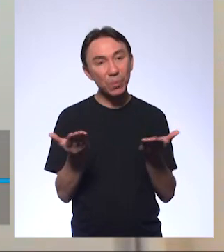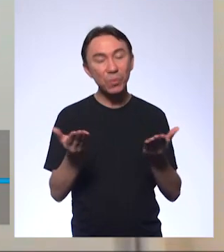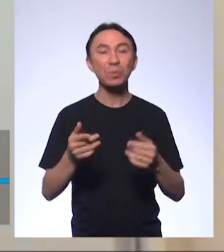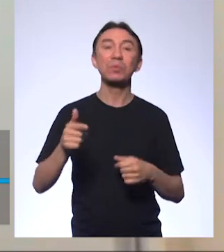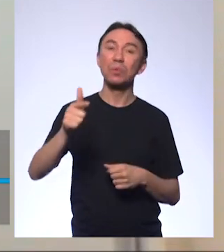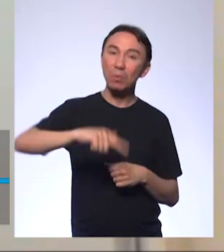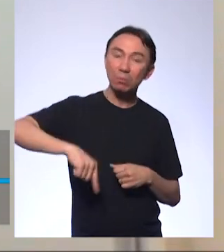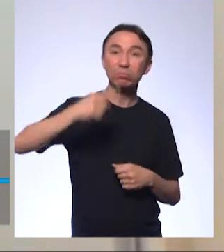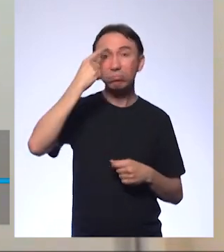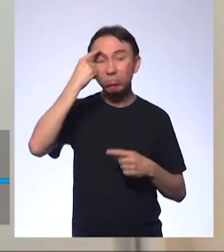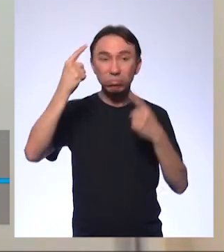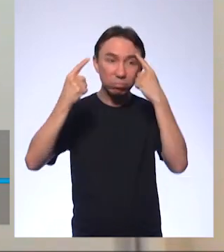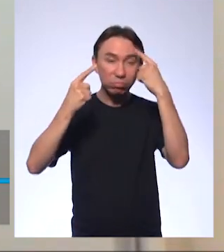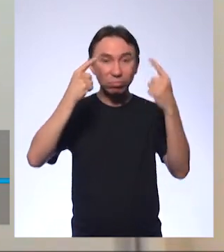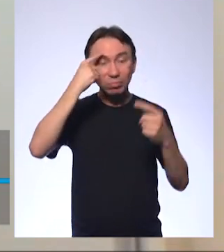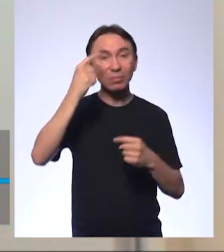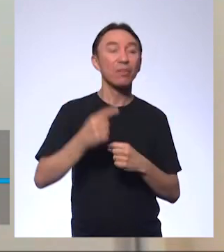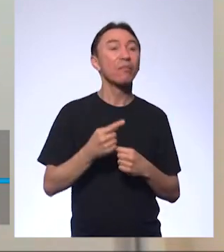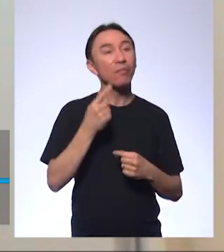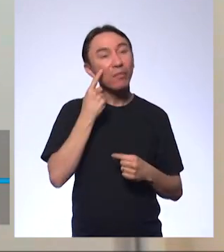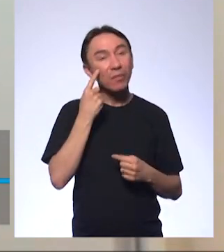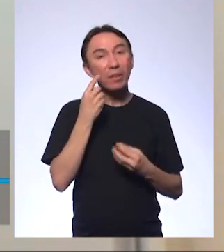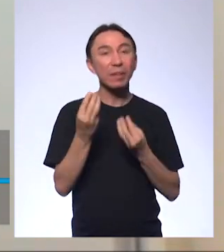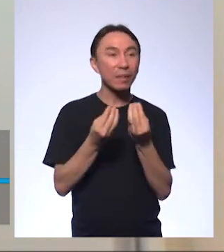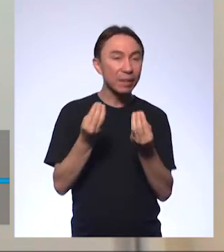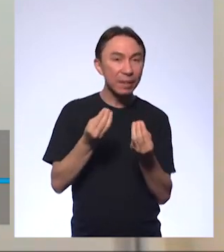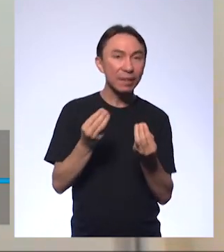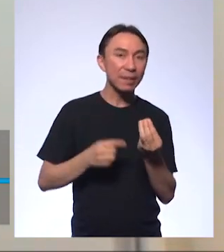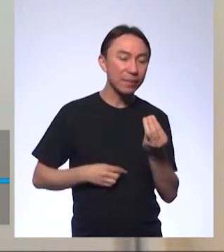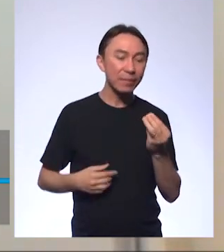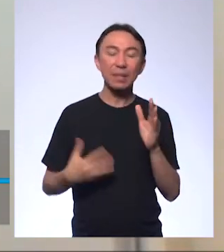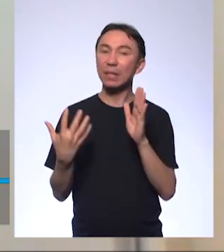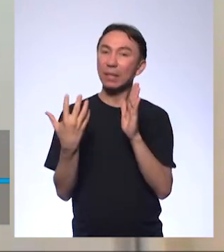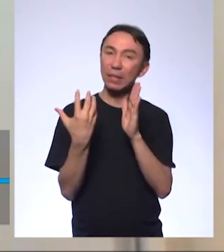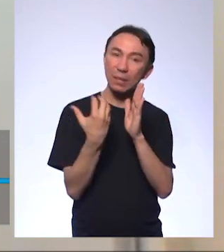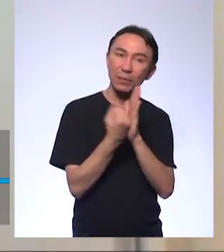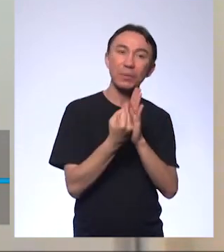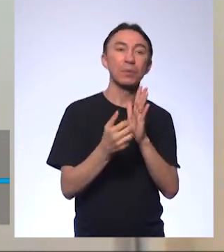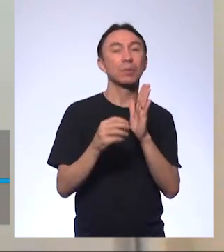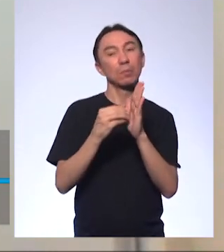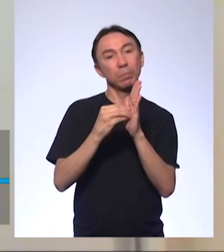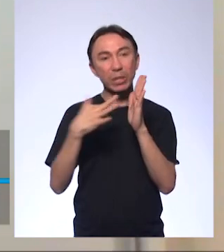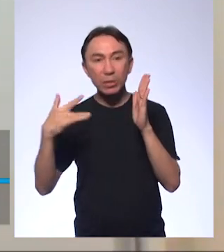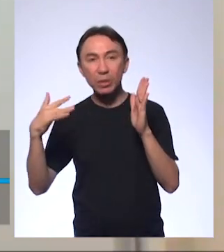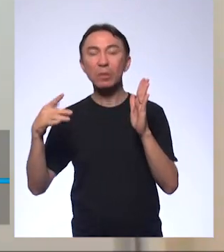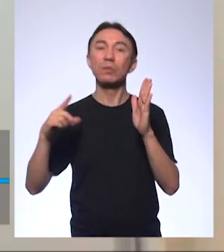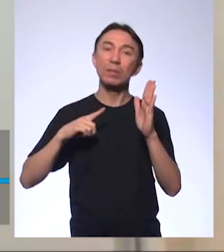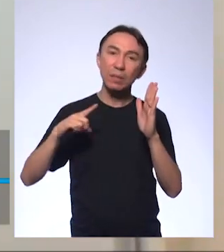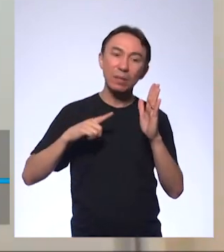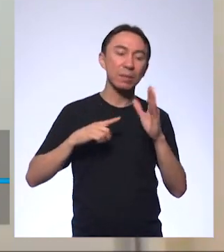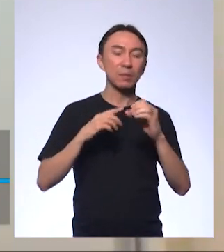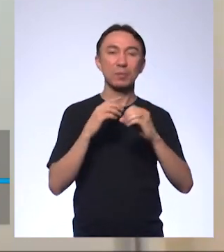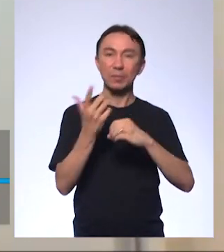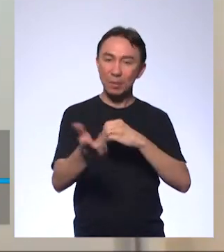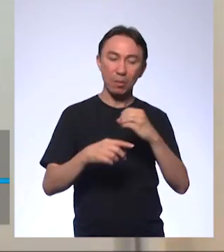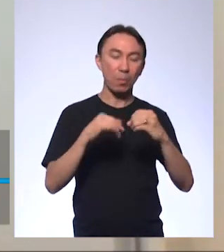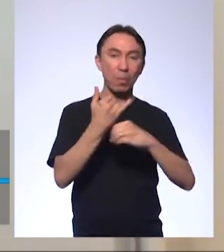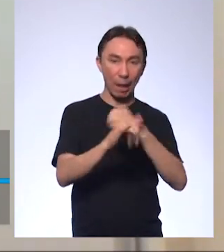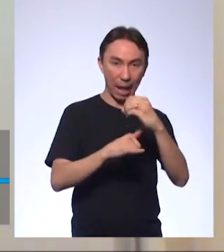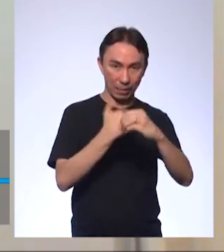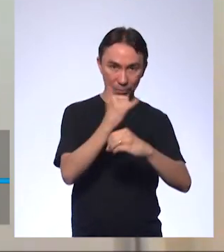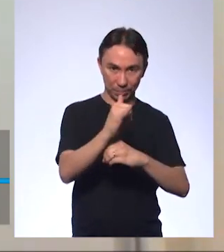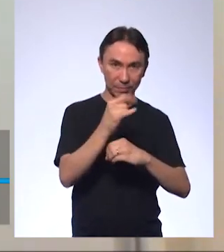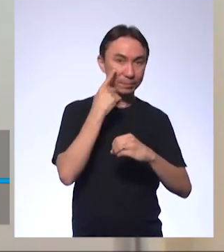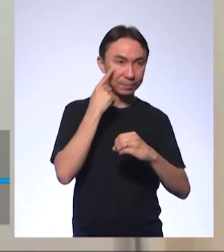falar sobre essa atração e repulsão que existe entre os elementos, entre os átomos e na formação das ligações químicas. Então,